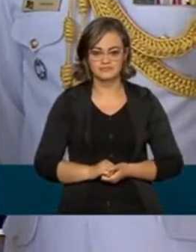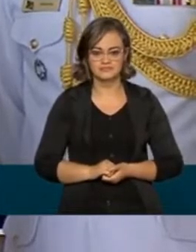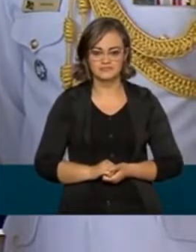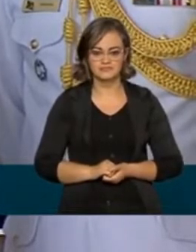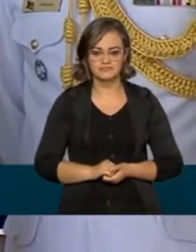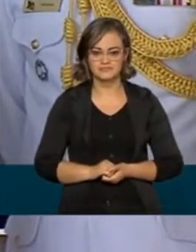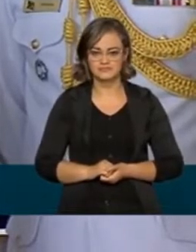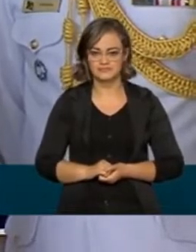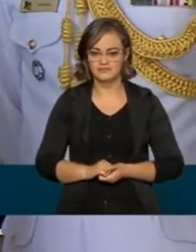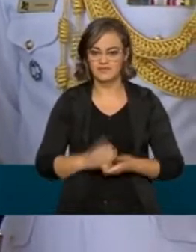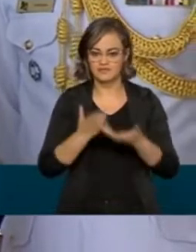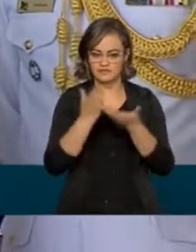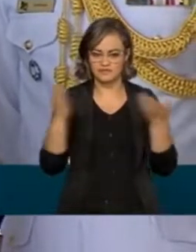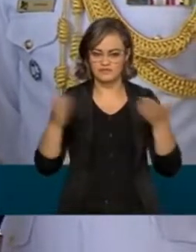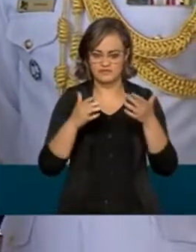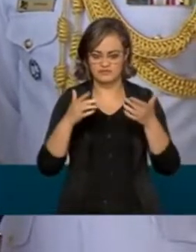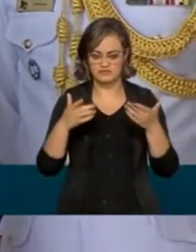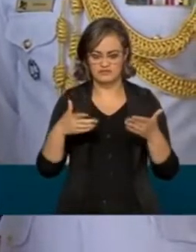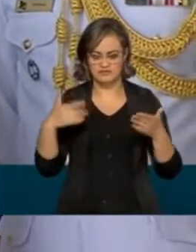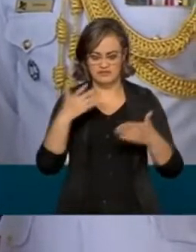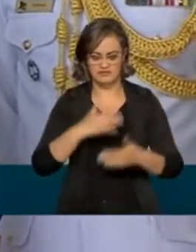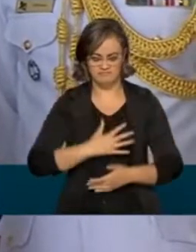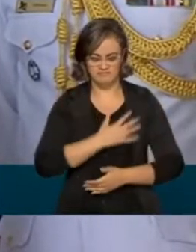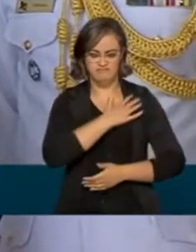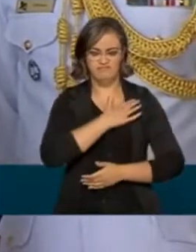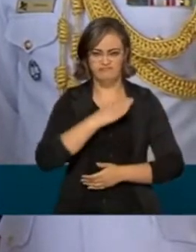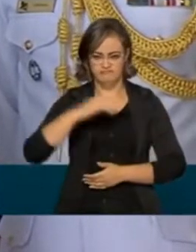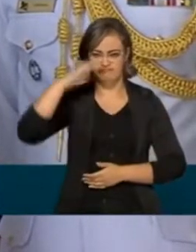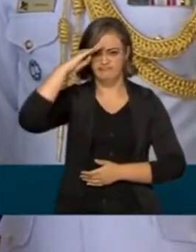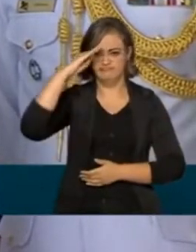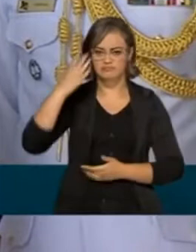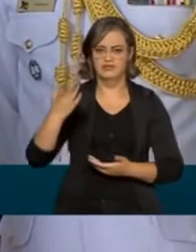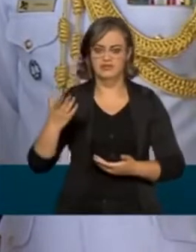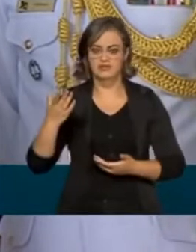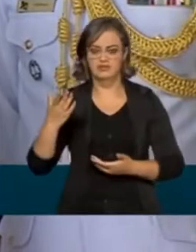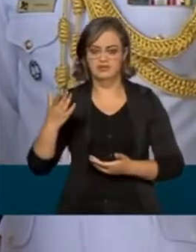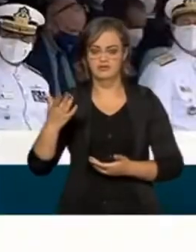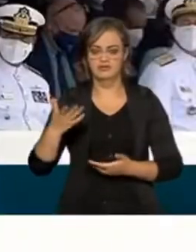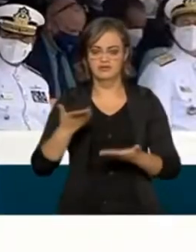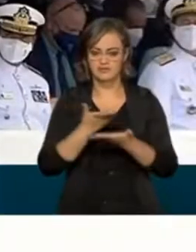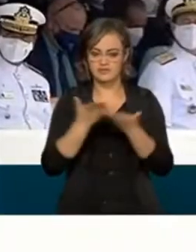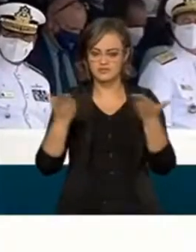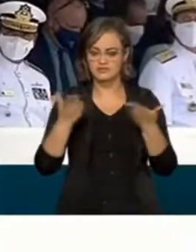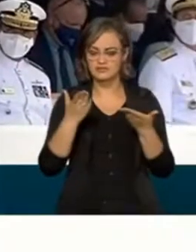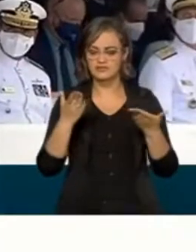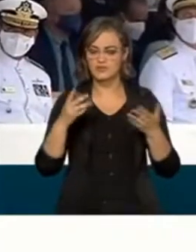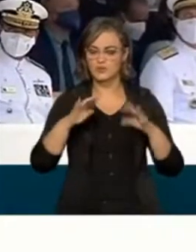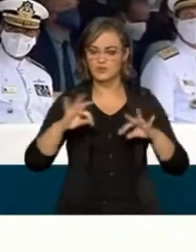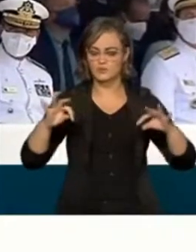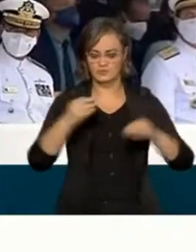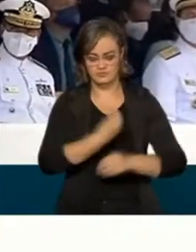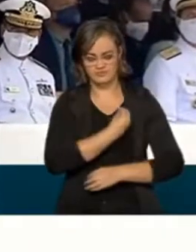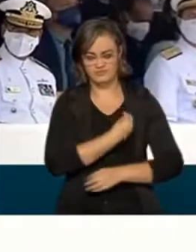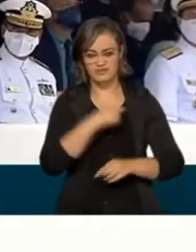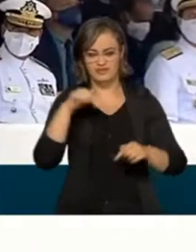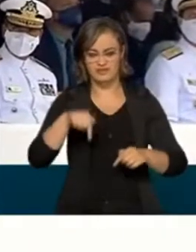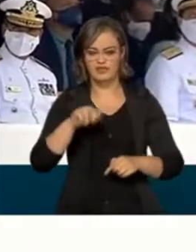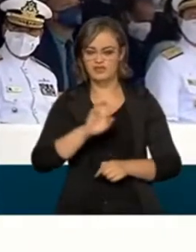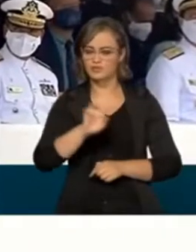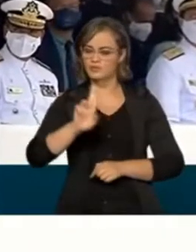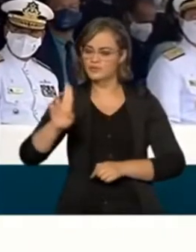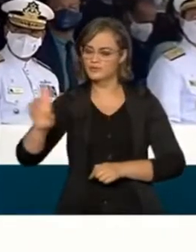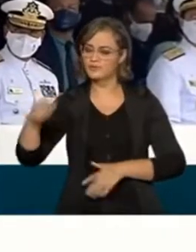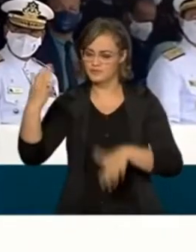Senhores oficiais generais, comandantes de força, senhoras, todos presentes, já nominados